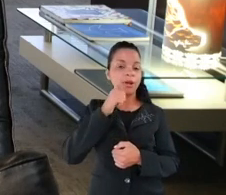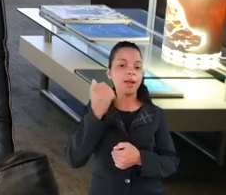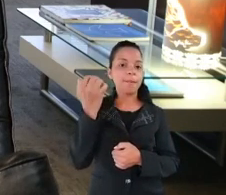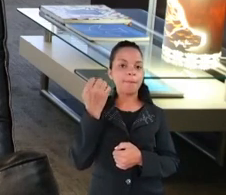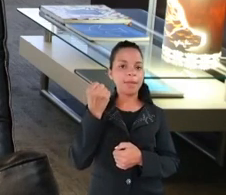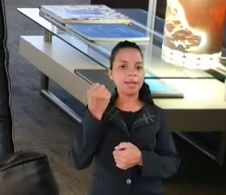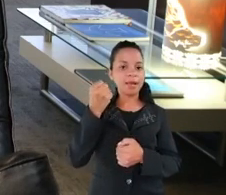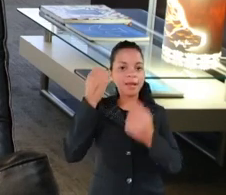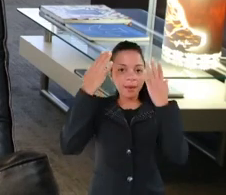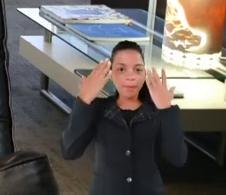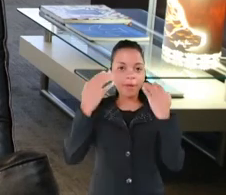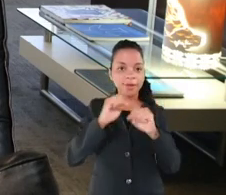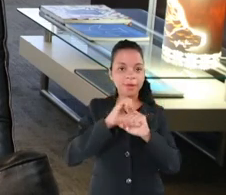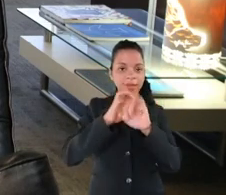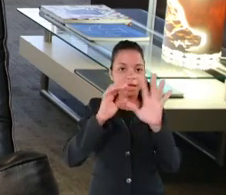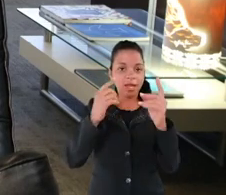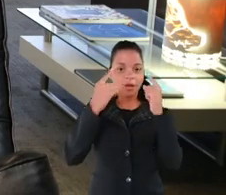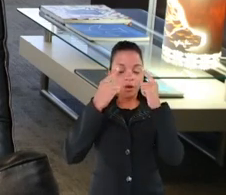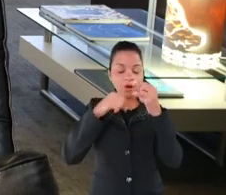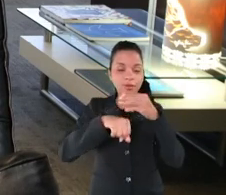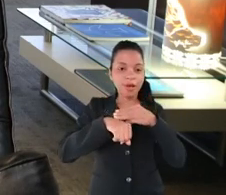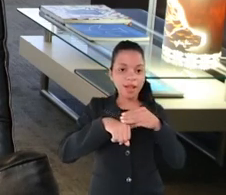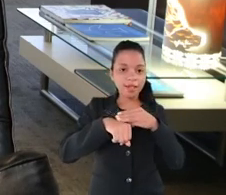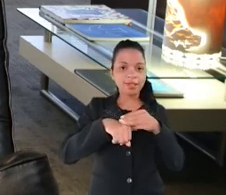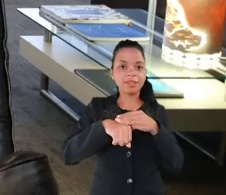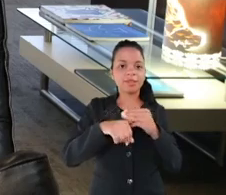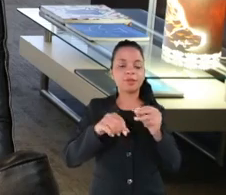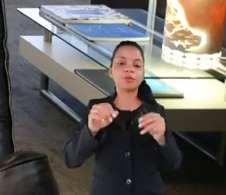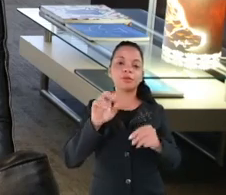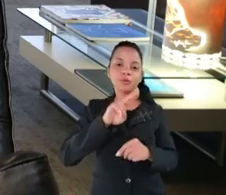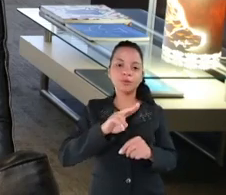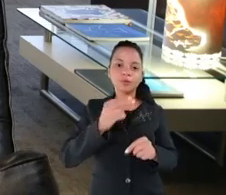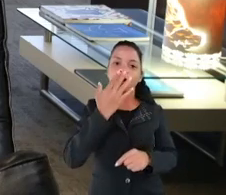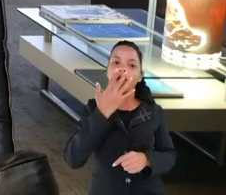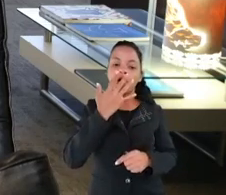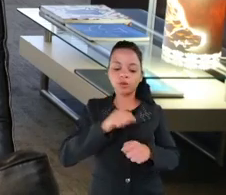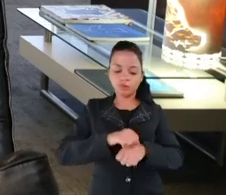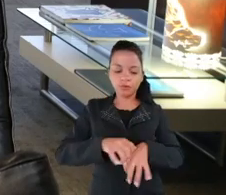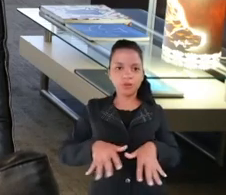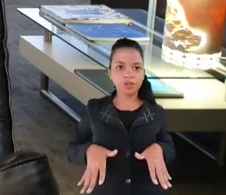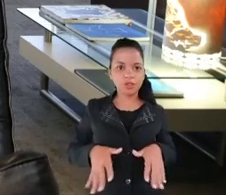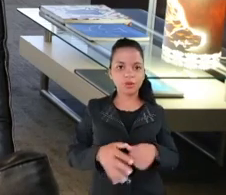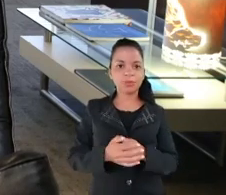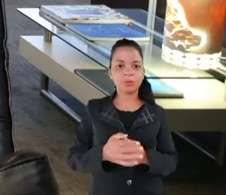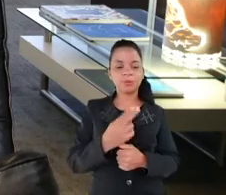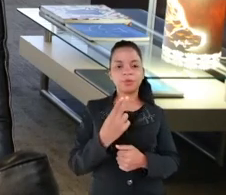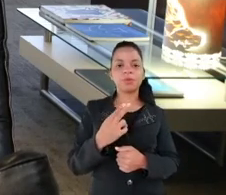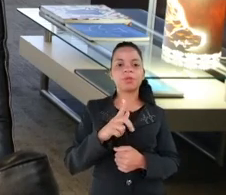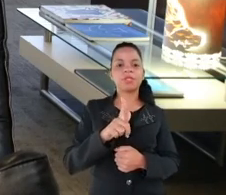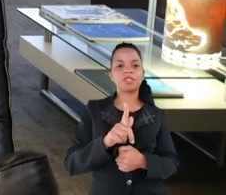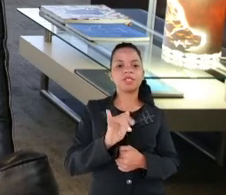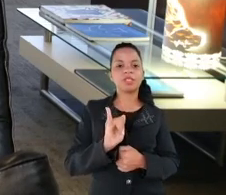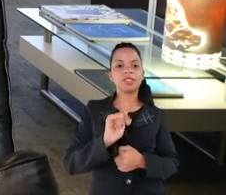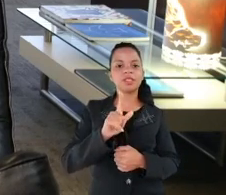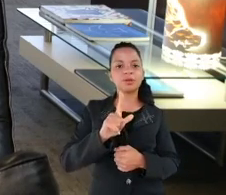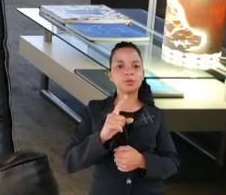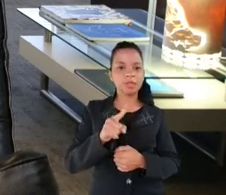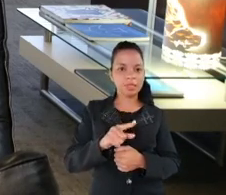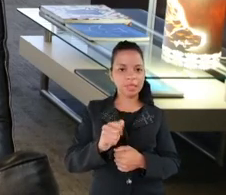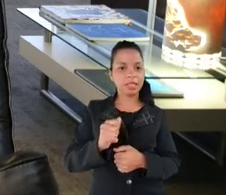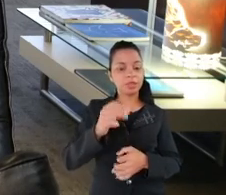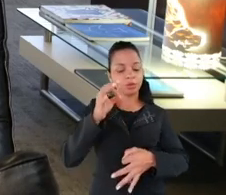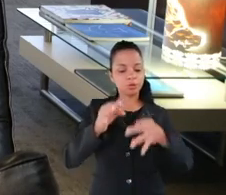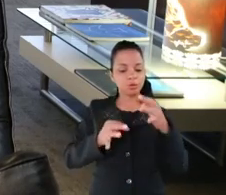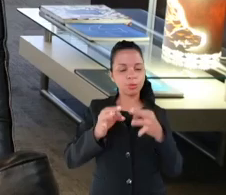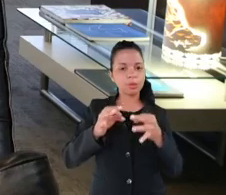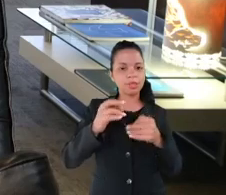claros, olhos castanhos e estou usando um vestido colorido. Meu nome é Geilza, sou juíza do TJDFT e